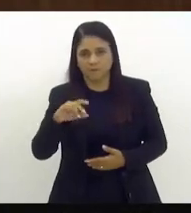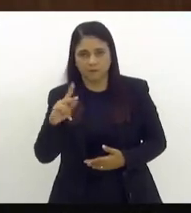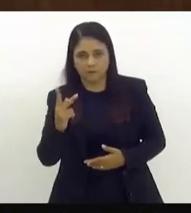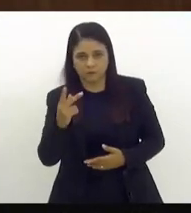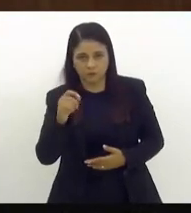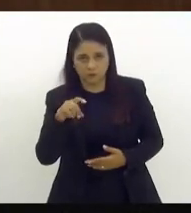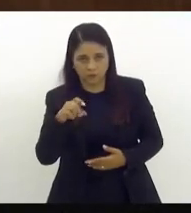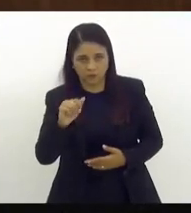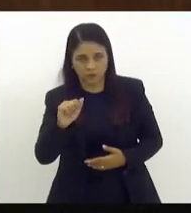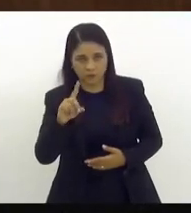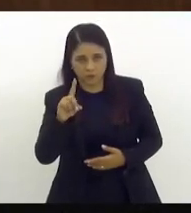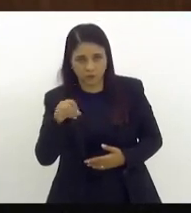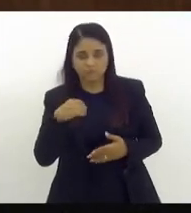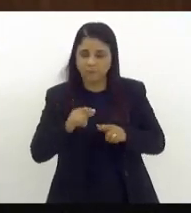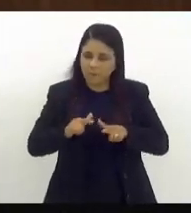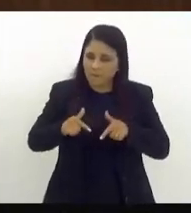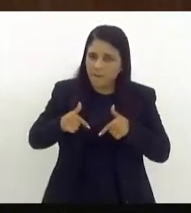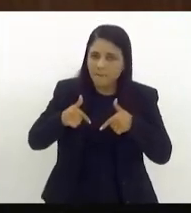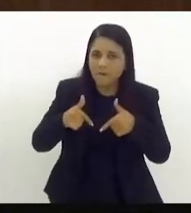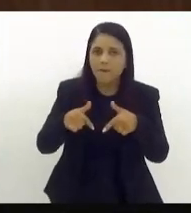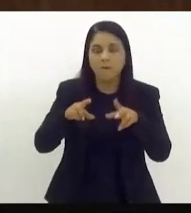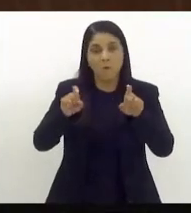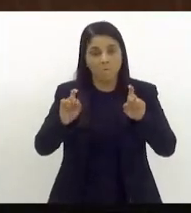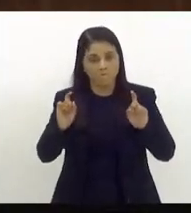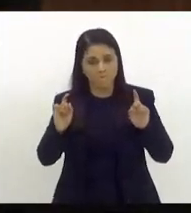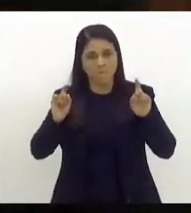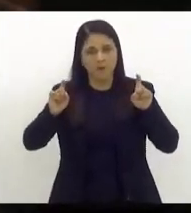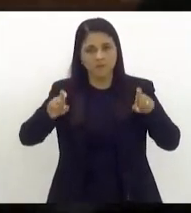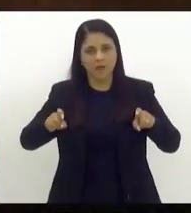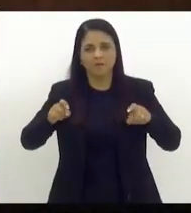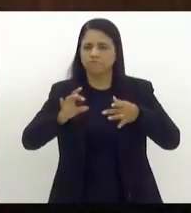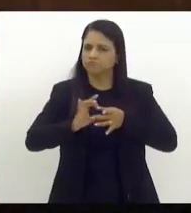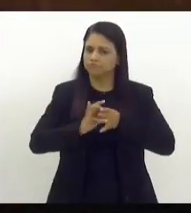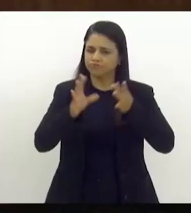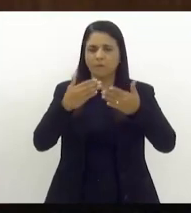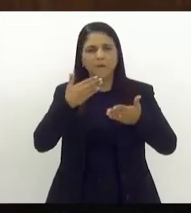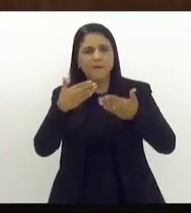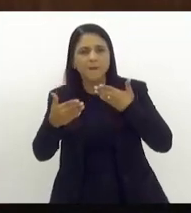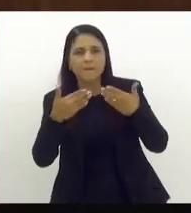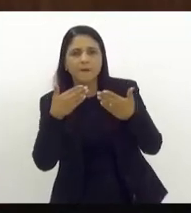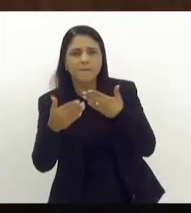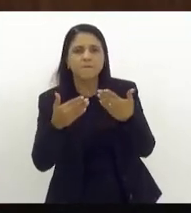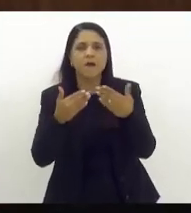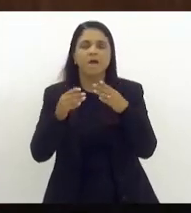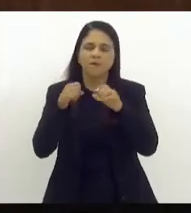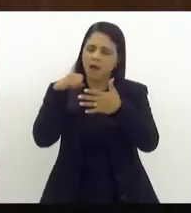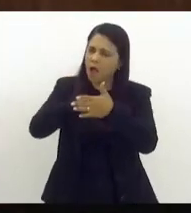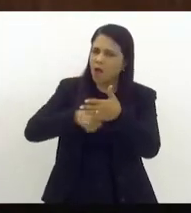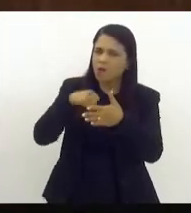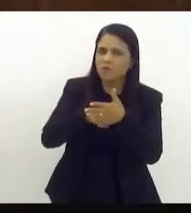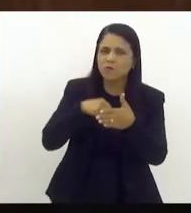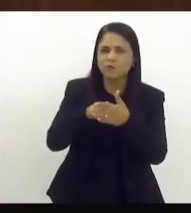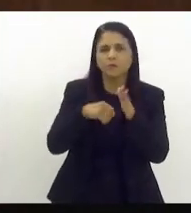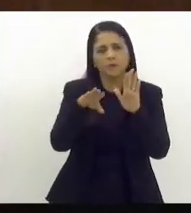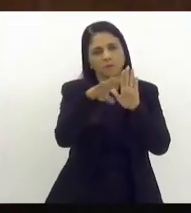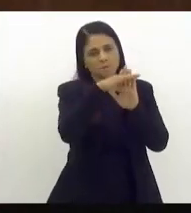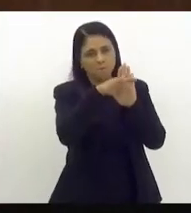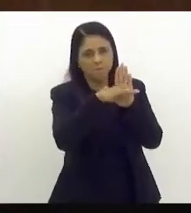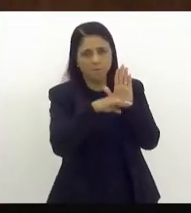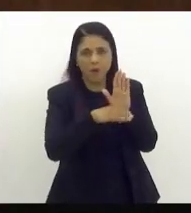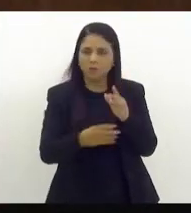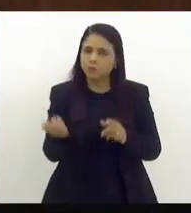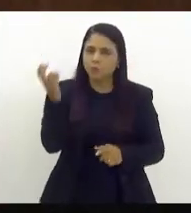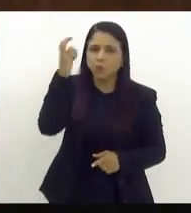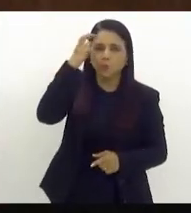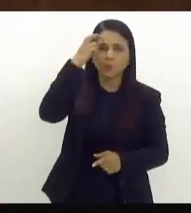se empenhado muito, colocado o mandato dela à disposição dessa luta, que é tão importante para a pauta da cultura no